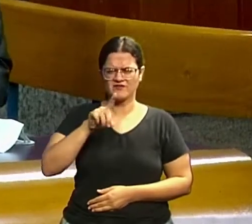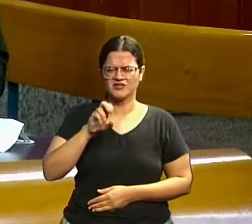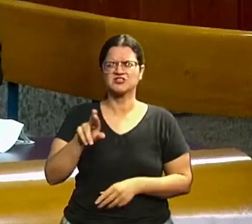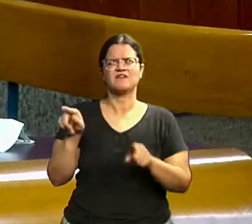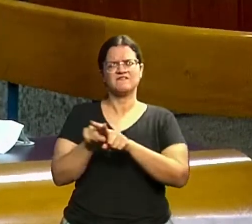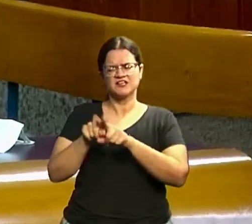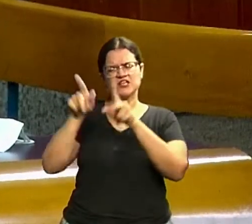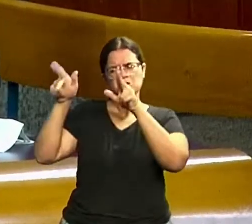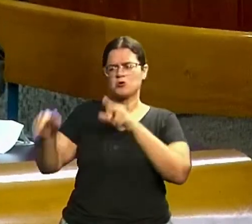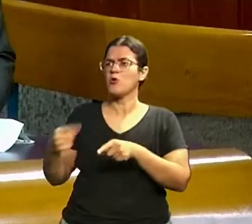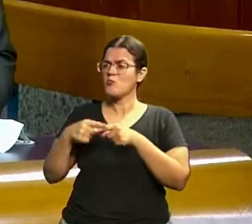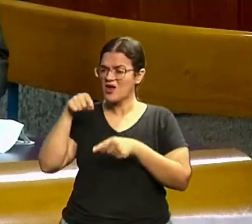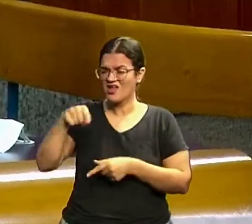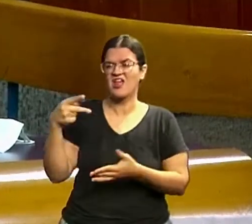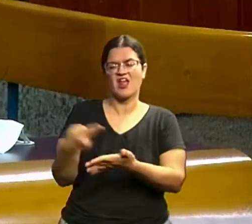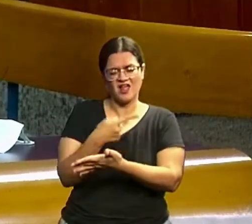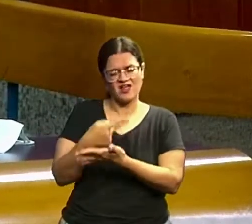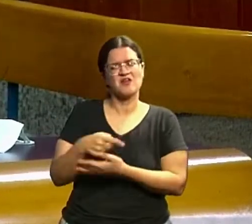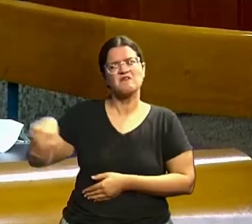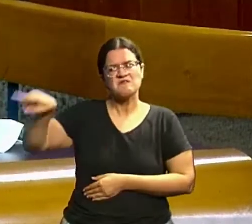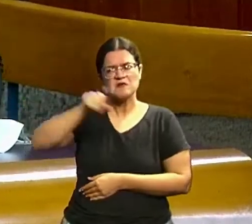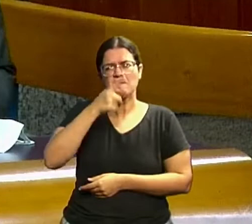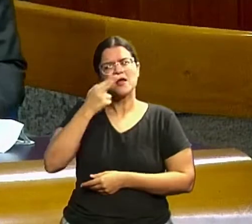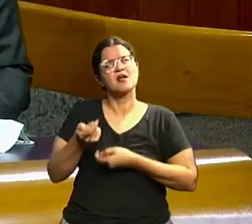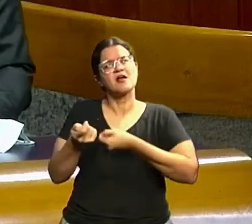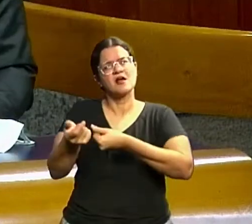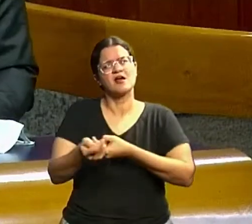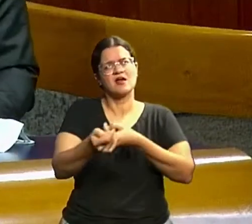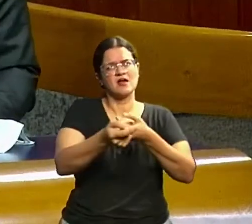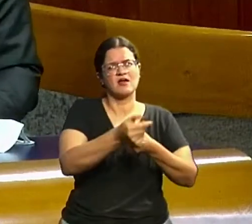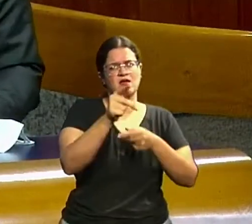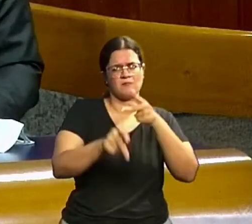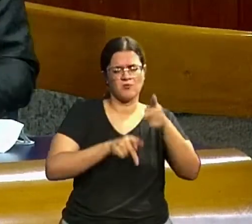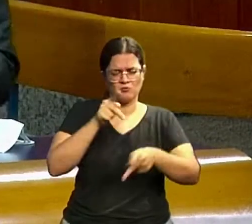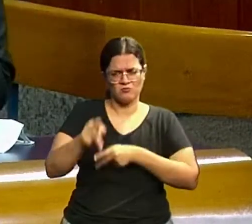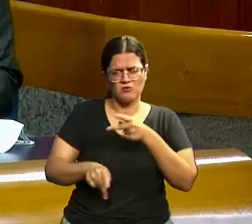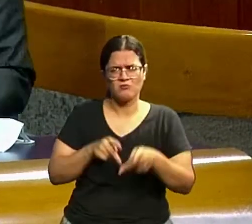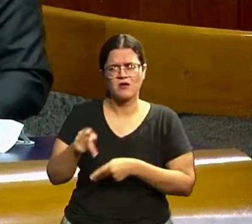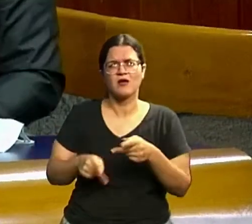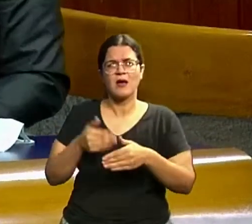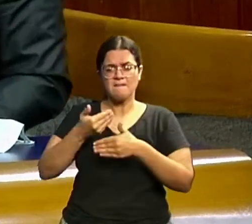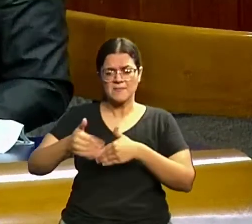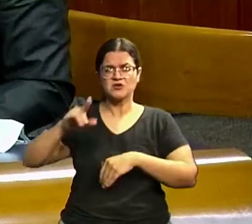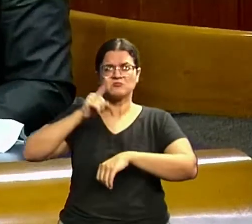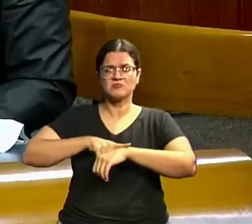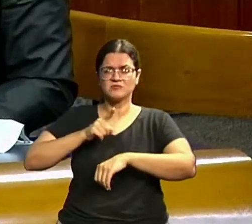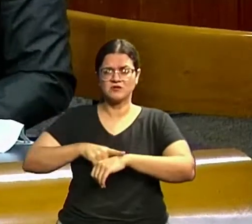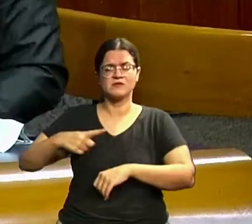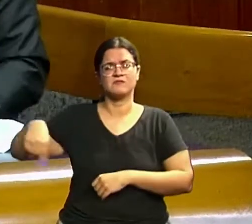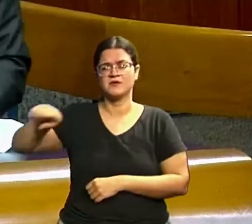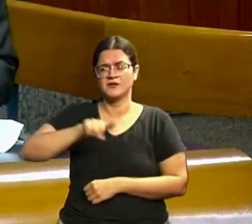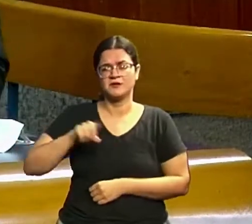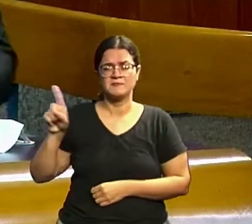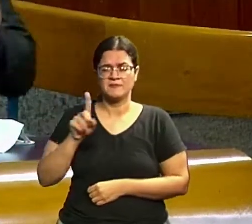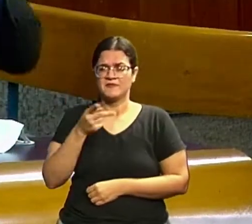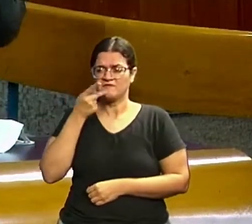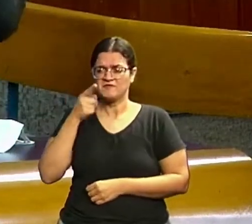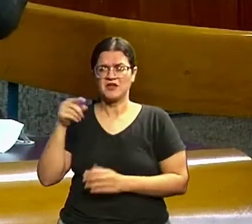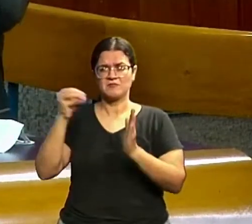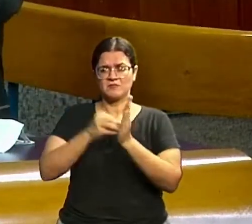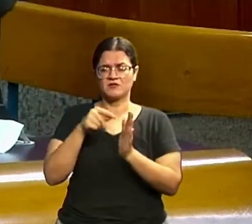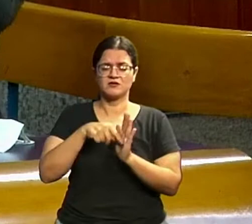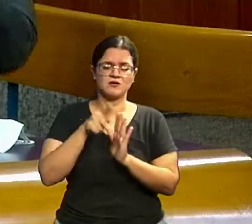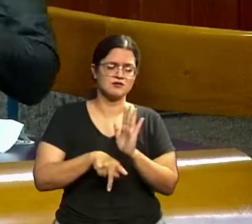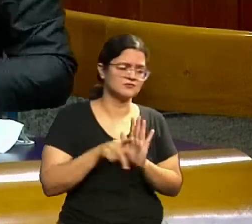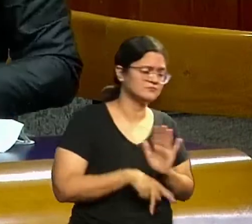desse jeito, porque dessa forma, vocês estão enganando o cidadão goianiense. A partir do momento que vocês não falam, que está aqui no projeto